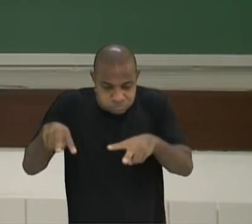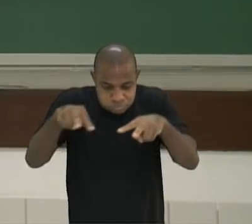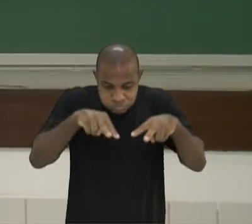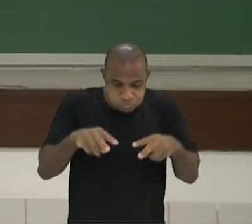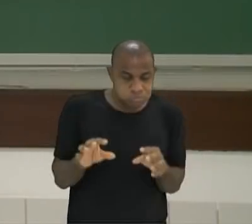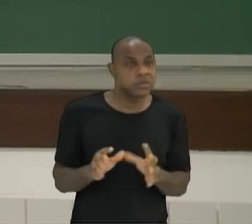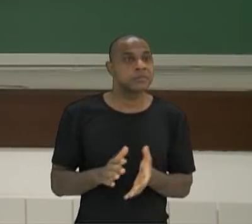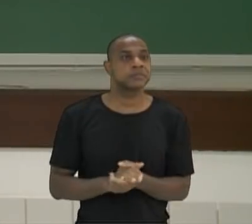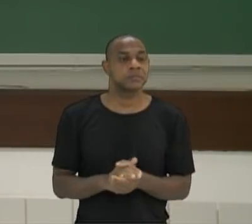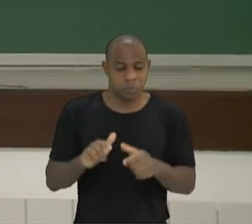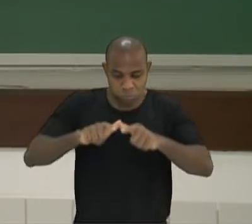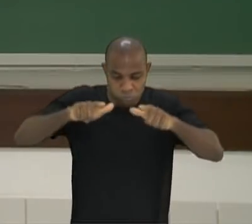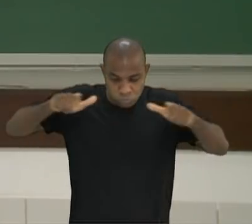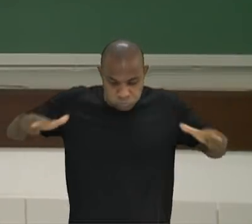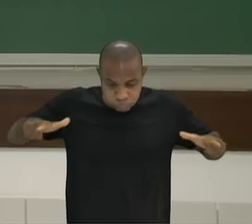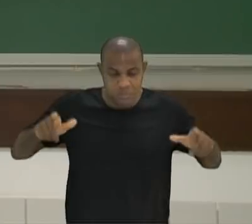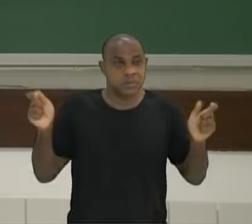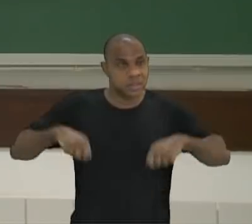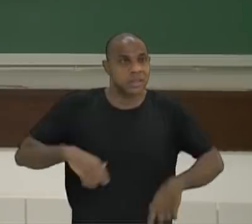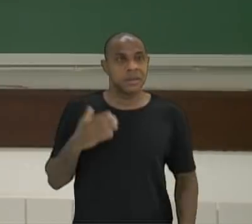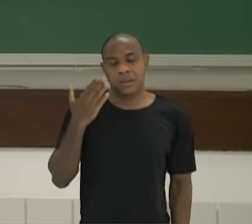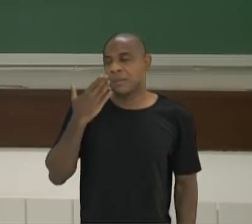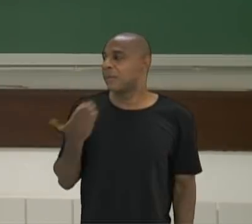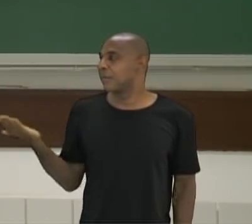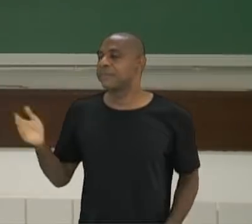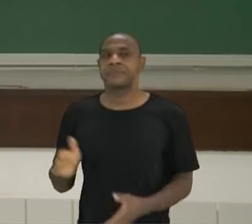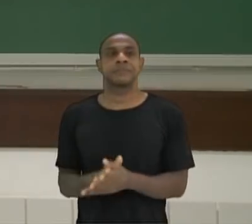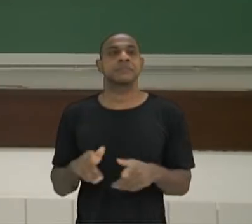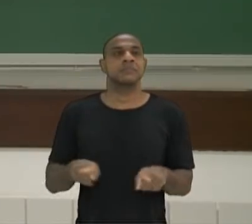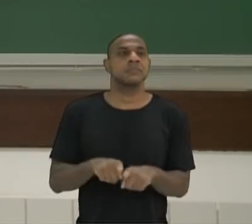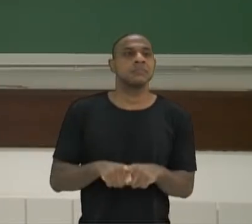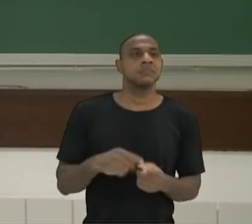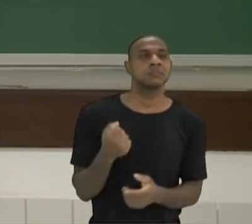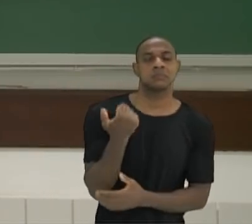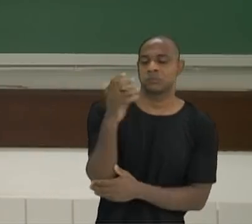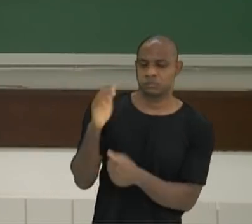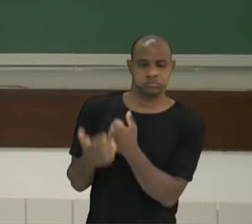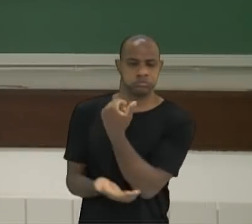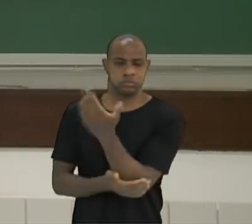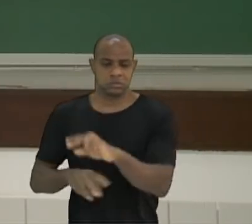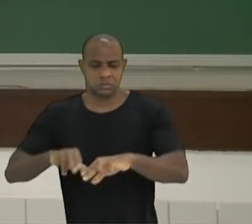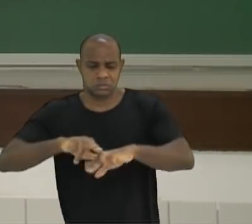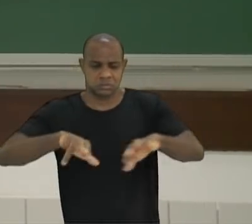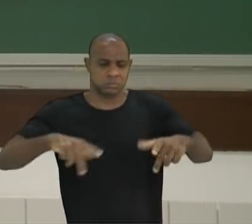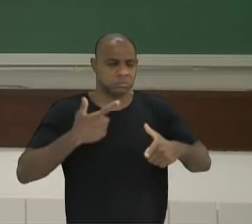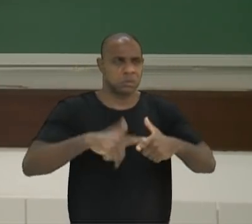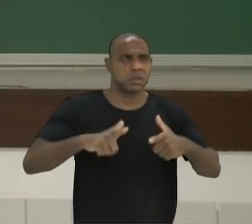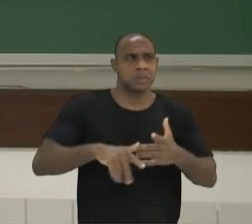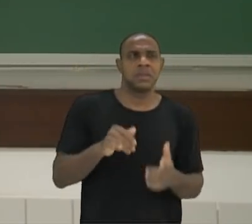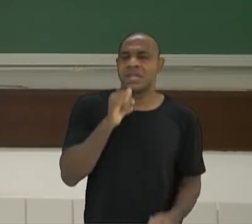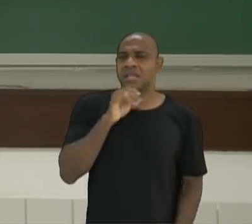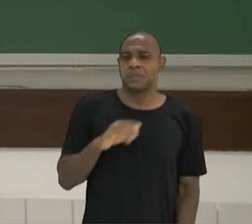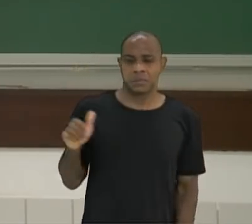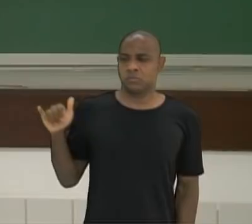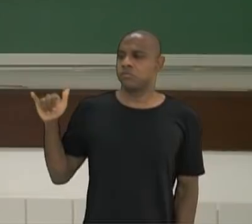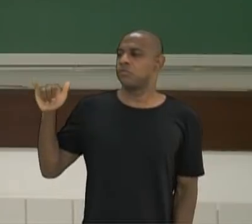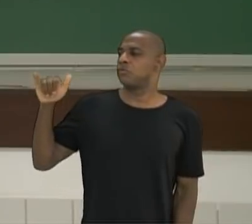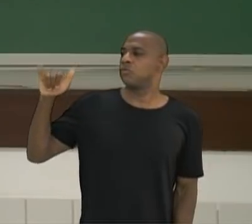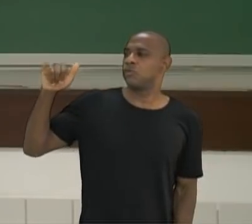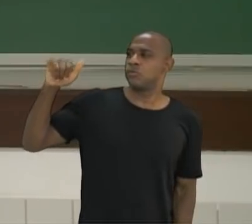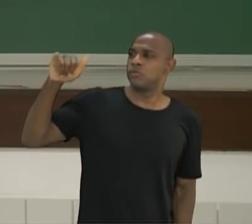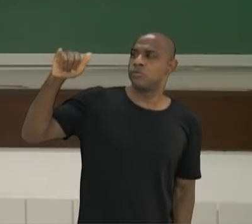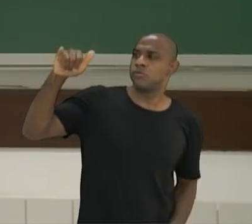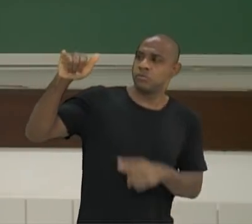escala. Exemplo de aplicação, análise do impacto ambiental em uma bacia hidrográfica. Então, o avião faz a